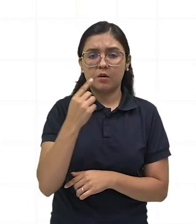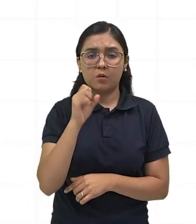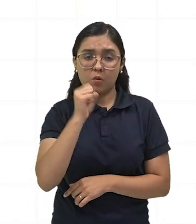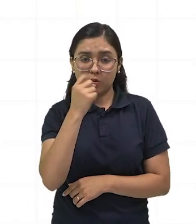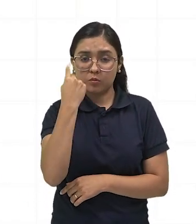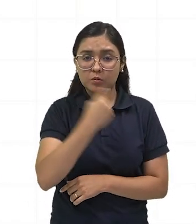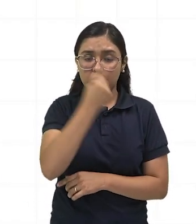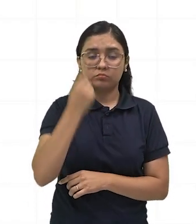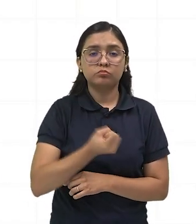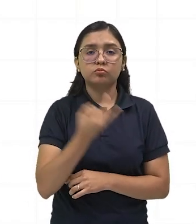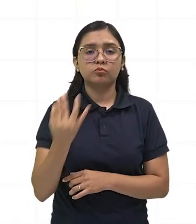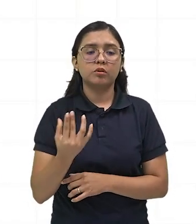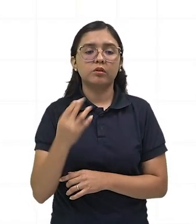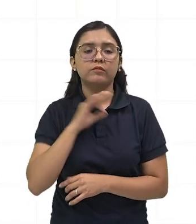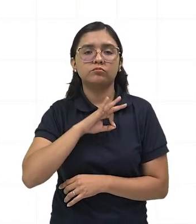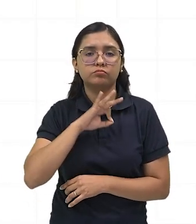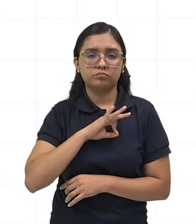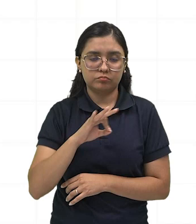ele receberá?